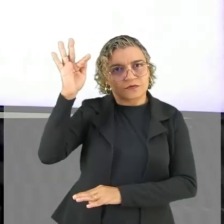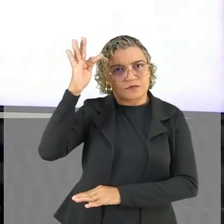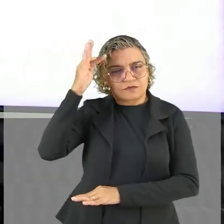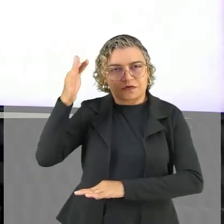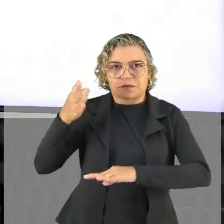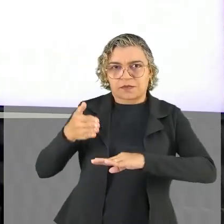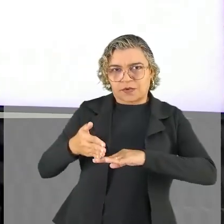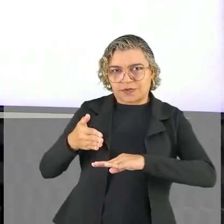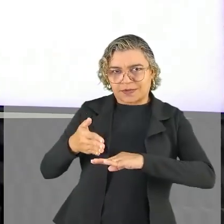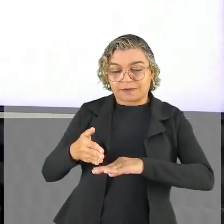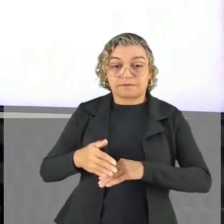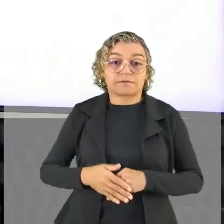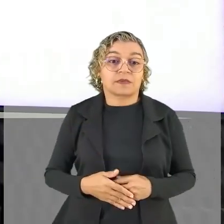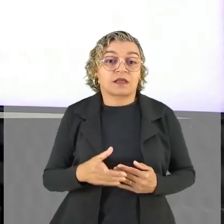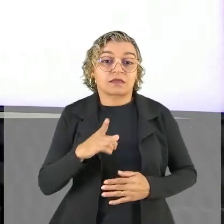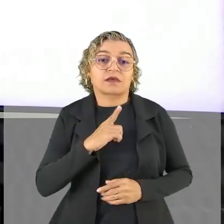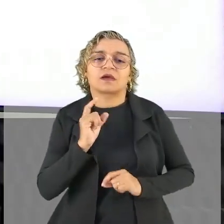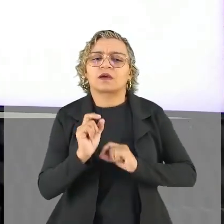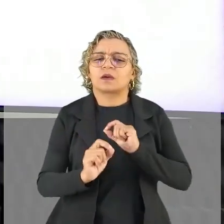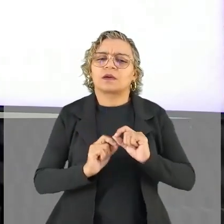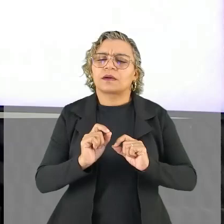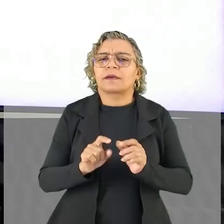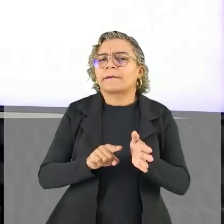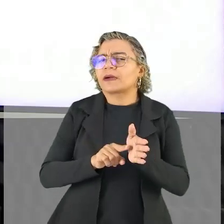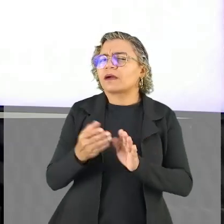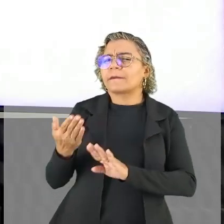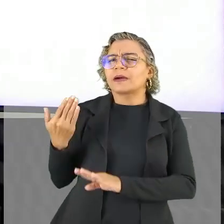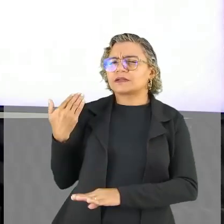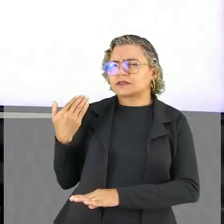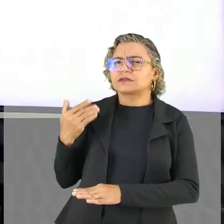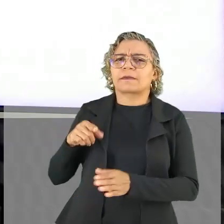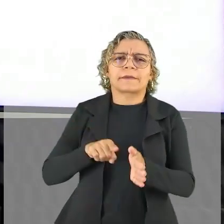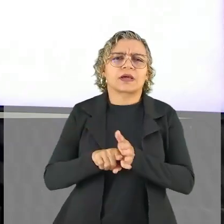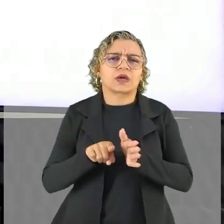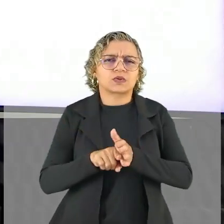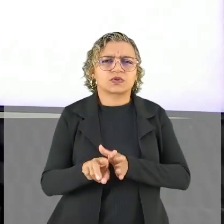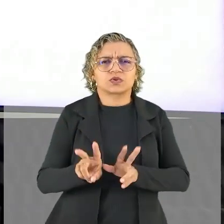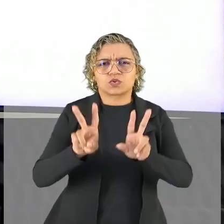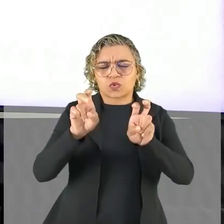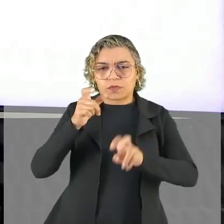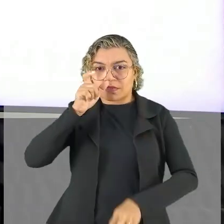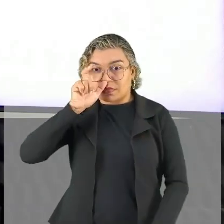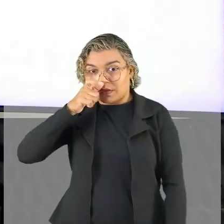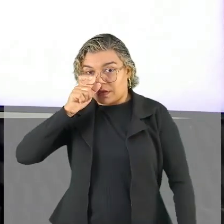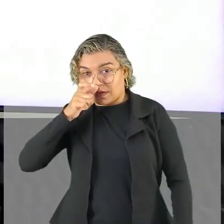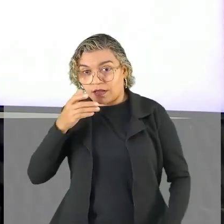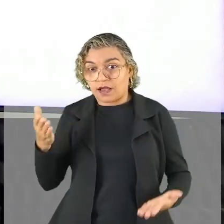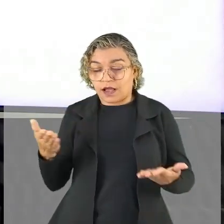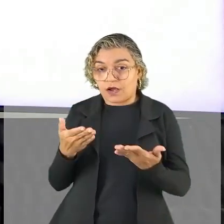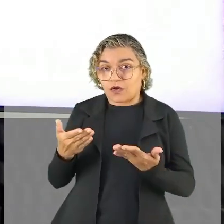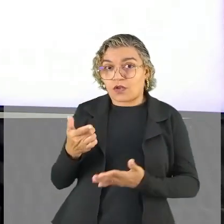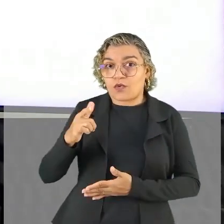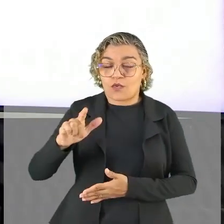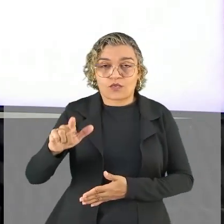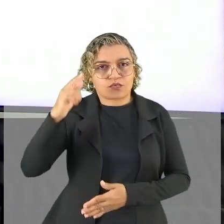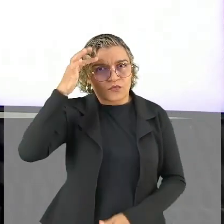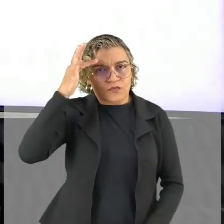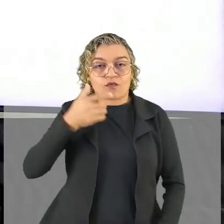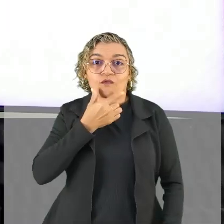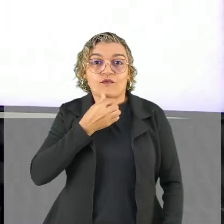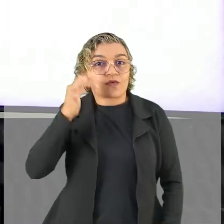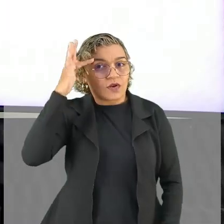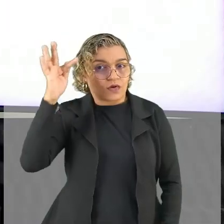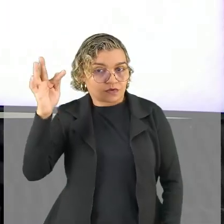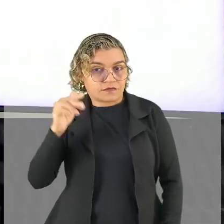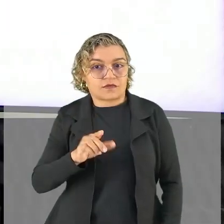questão, né, a gente acabou de passar por uma questão sobre o Descartes, agora a gente vai falar sobre o David Hume. Mas antes de começar a falar